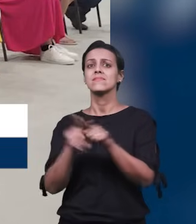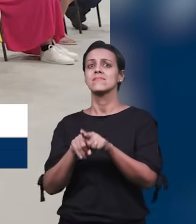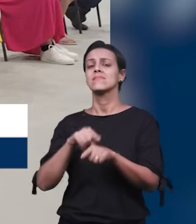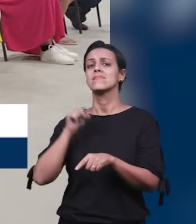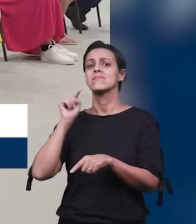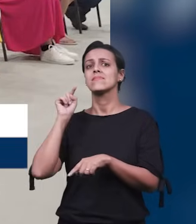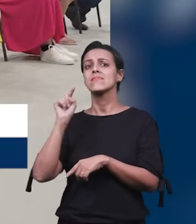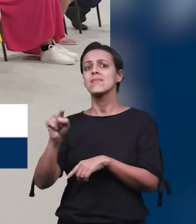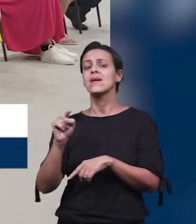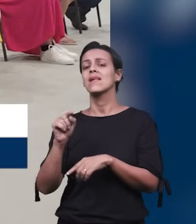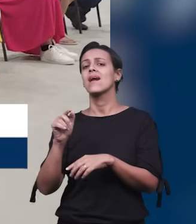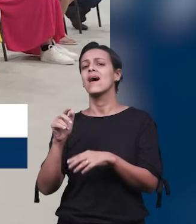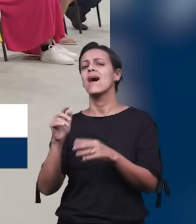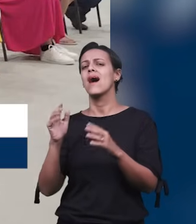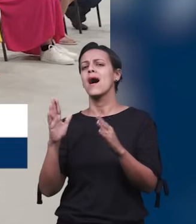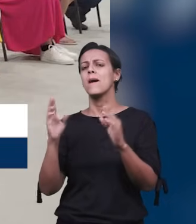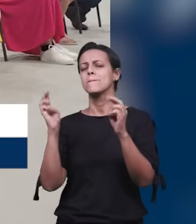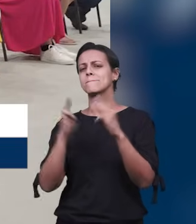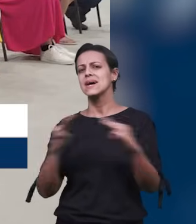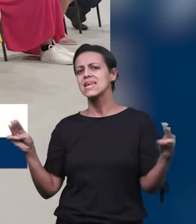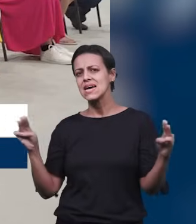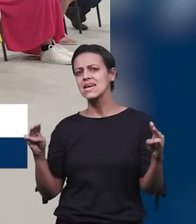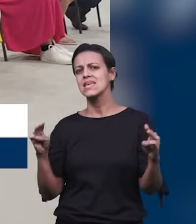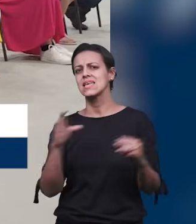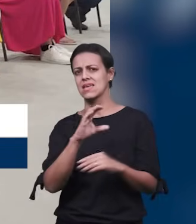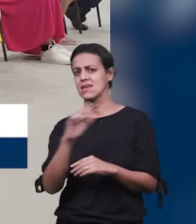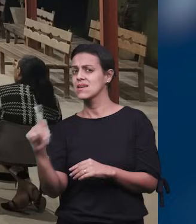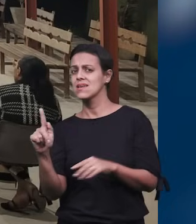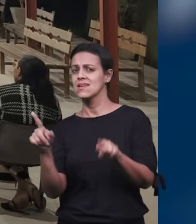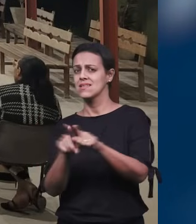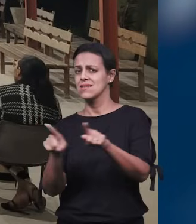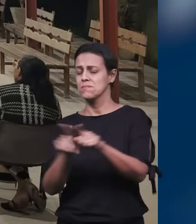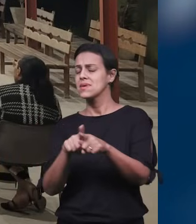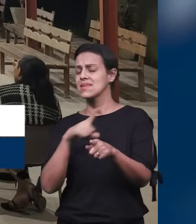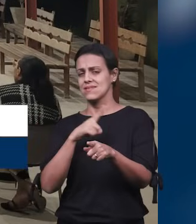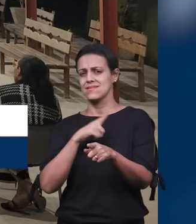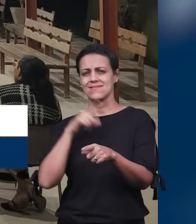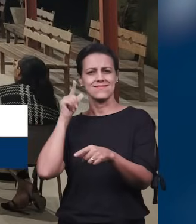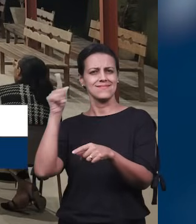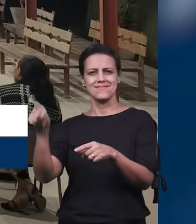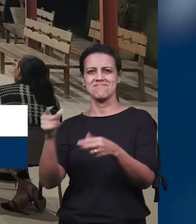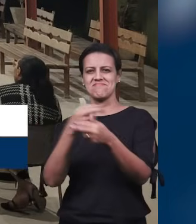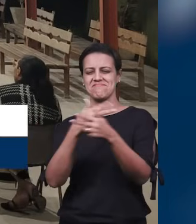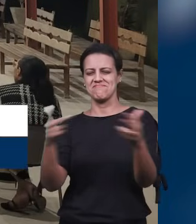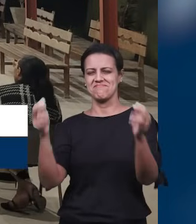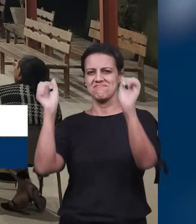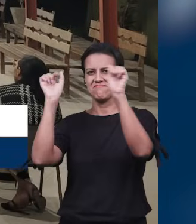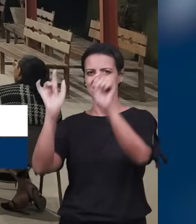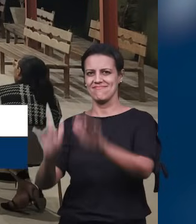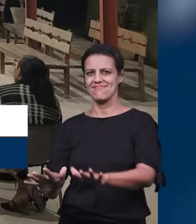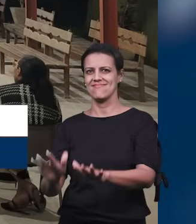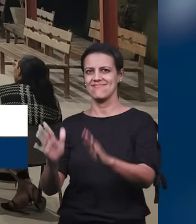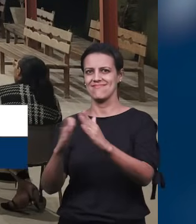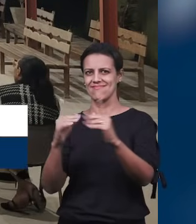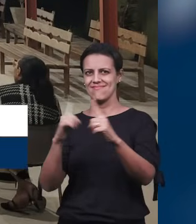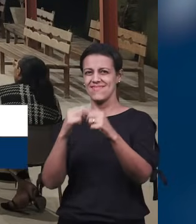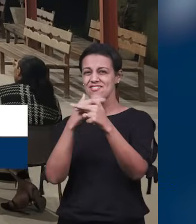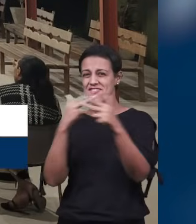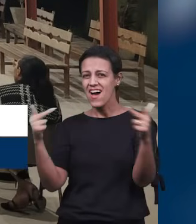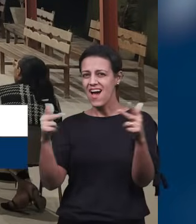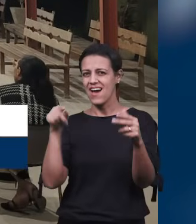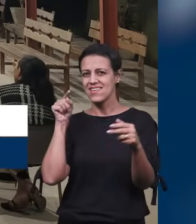edificação para os participantes, lares e igrejas ali presentes. Ainda neste santo lugar, foi realizada uma ceia